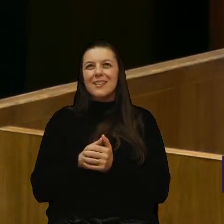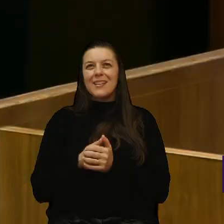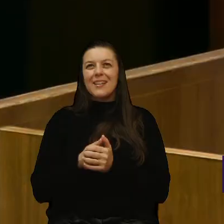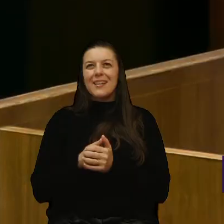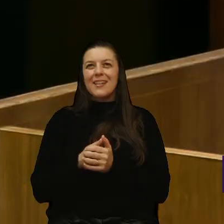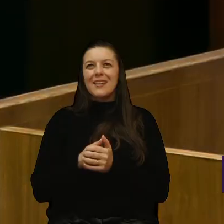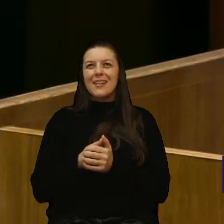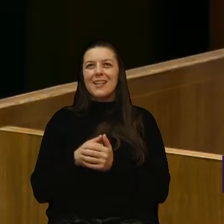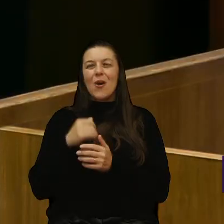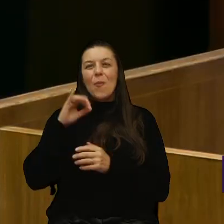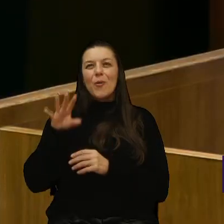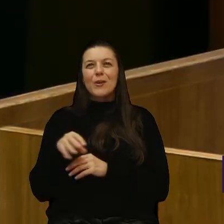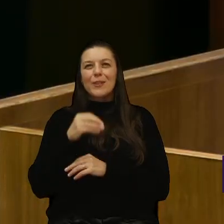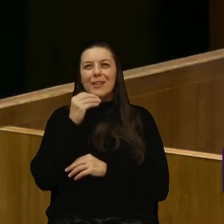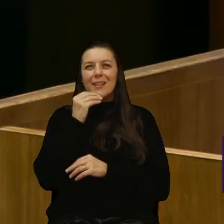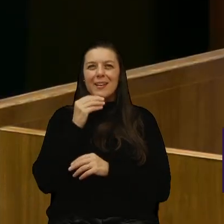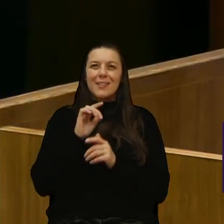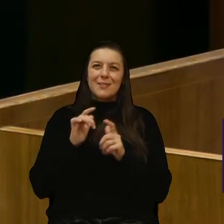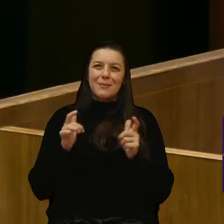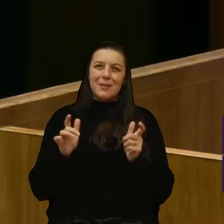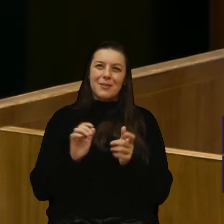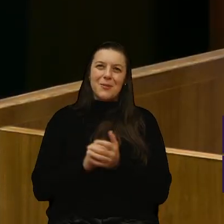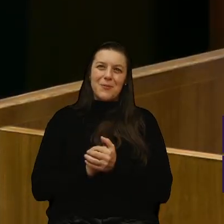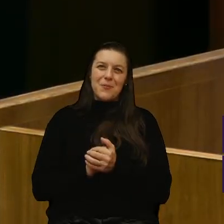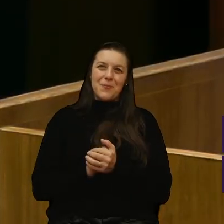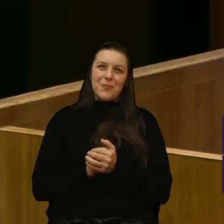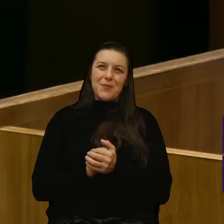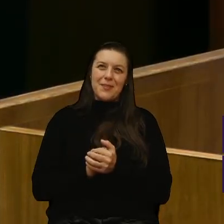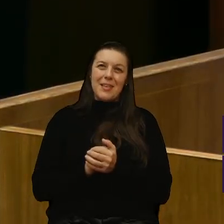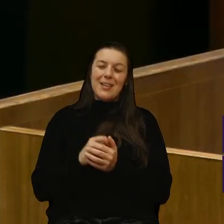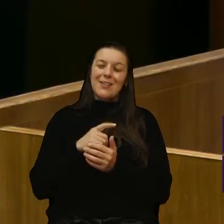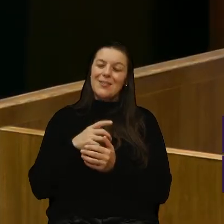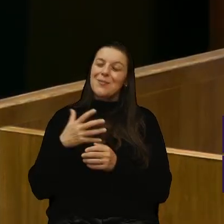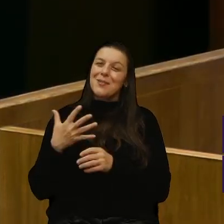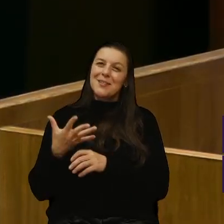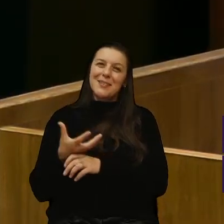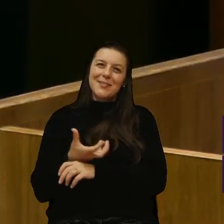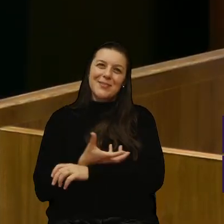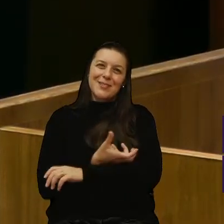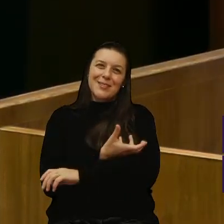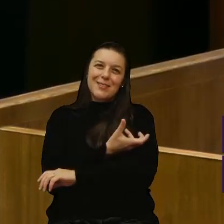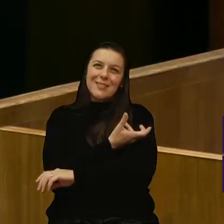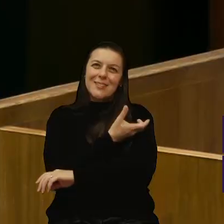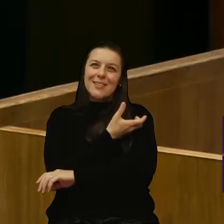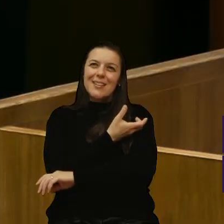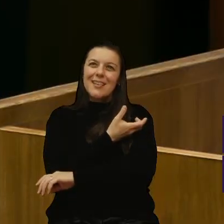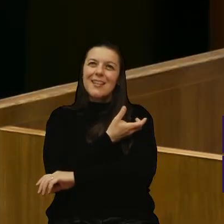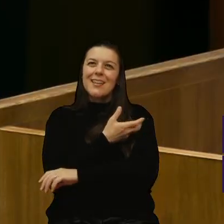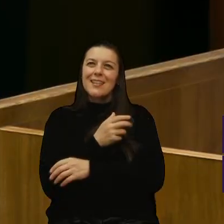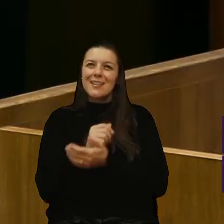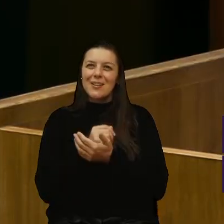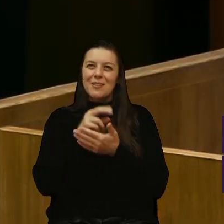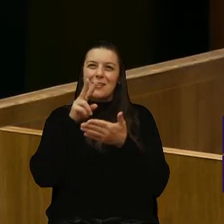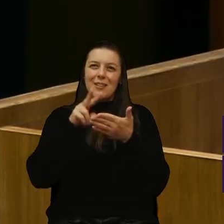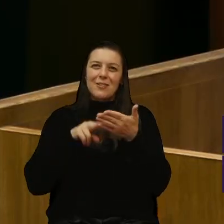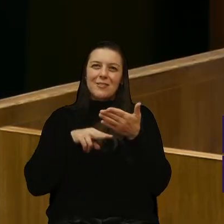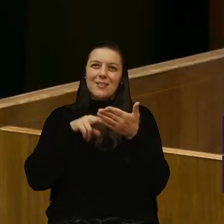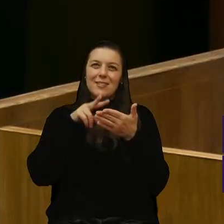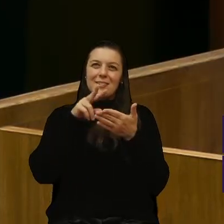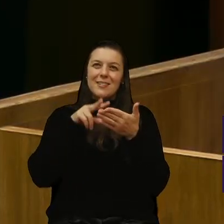a oportunidade é maior. Eu estou muito emocionada. Ainda bem que eu trouxe